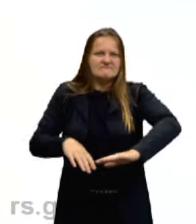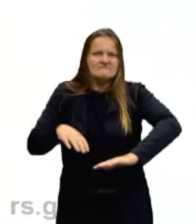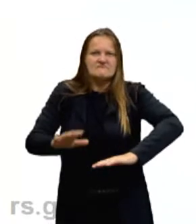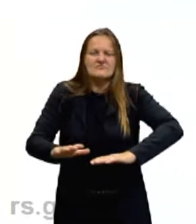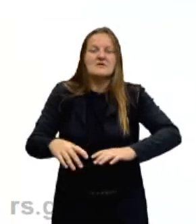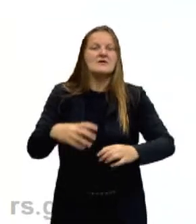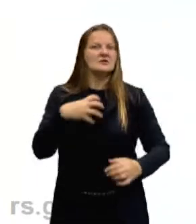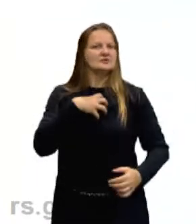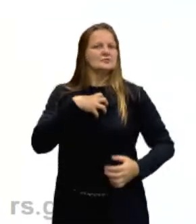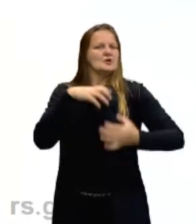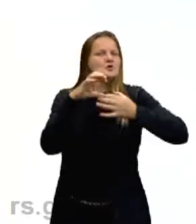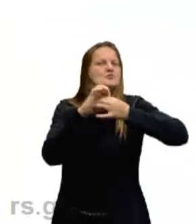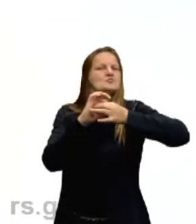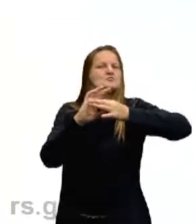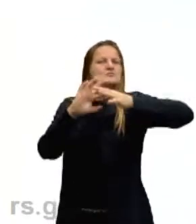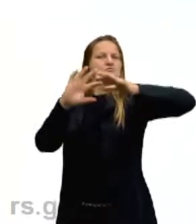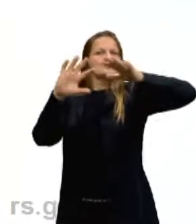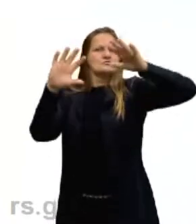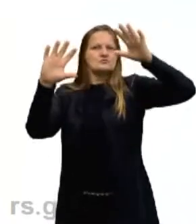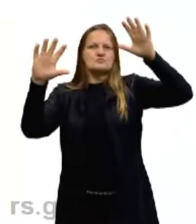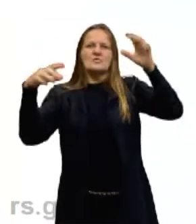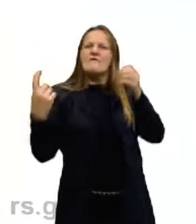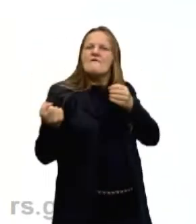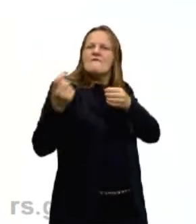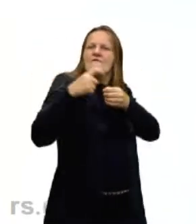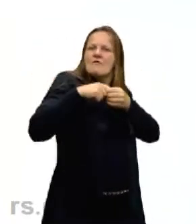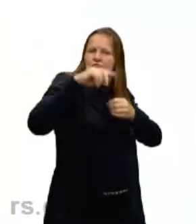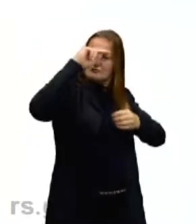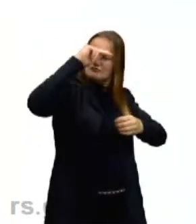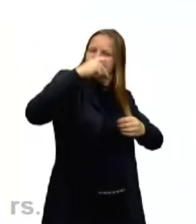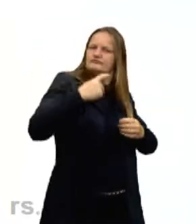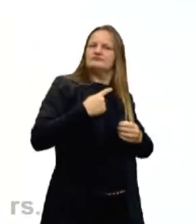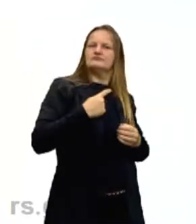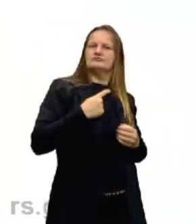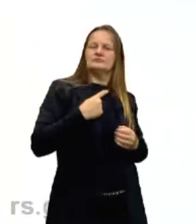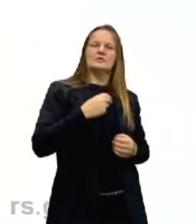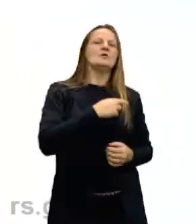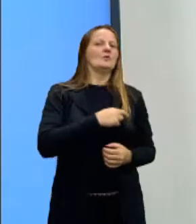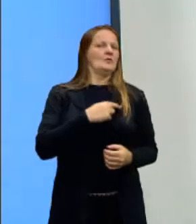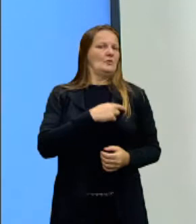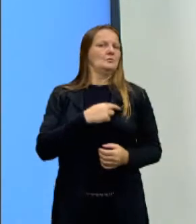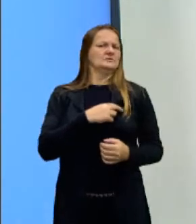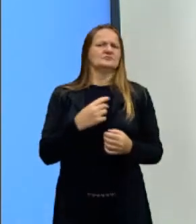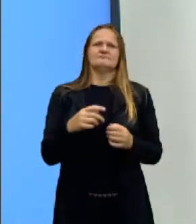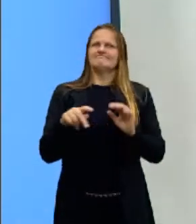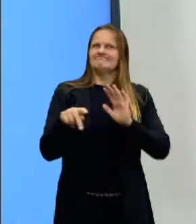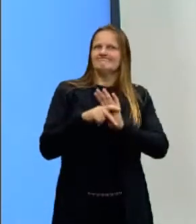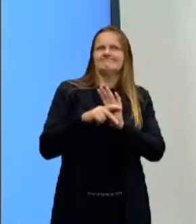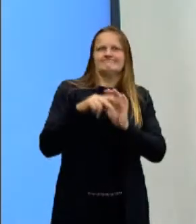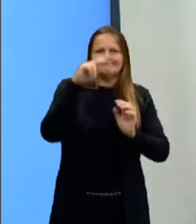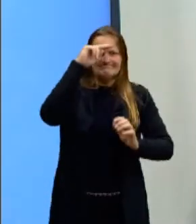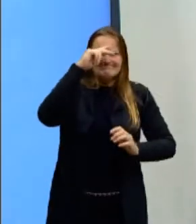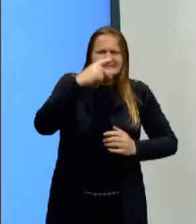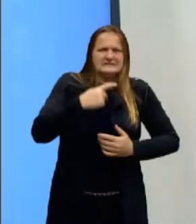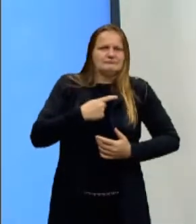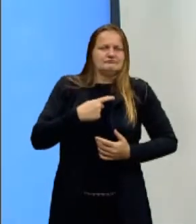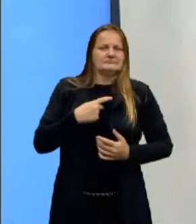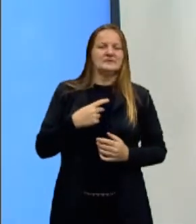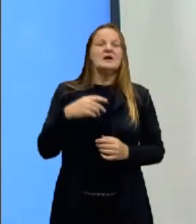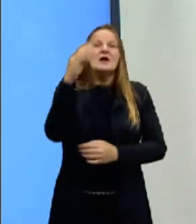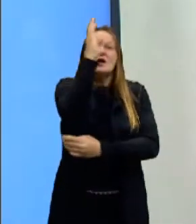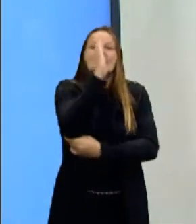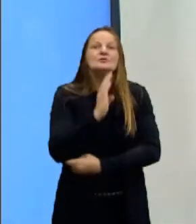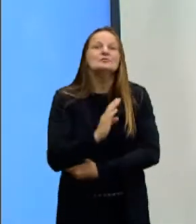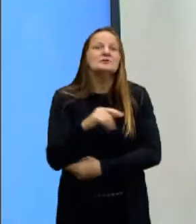liberdade né de volta para si mesmo que o romantismo culto e do Brasil a parada vai ser